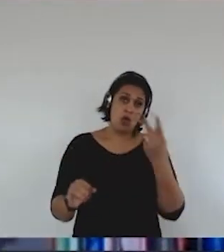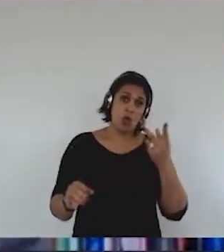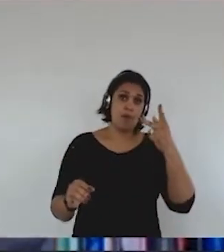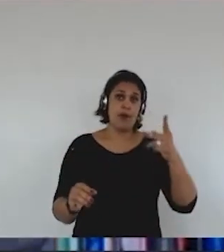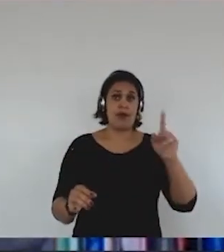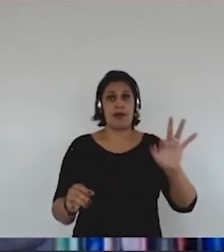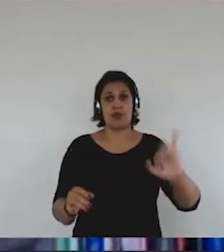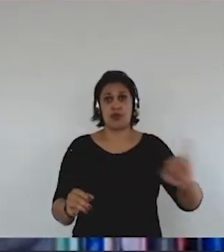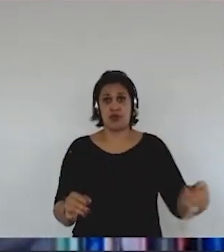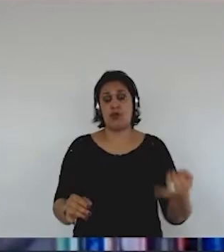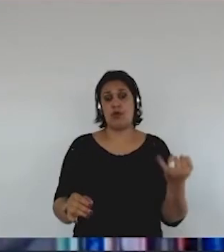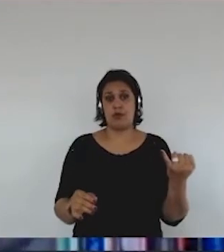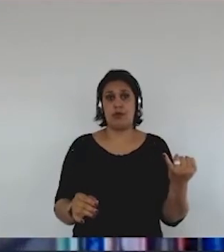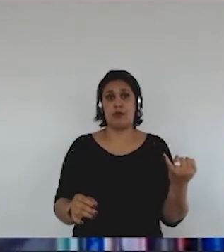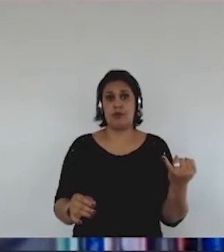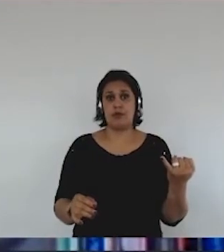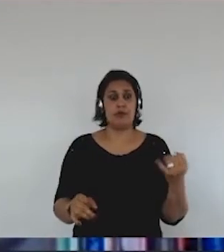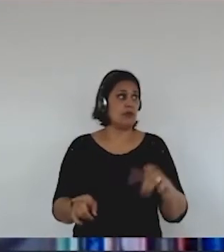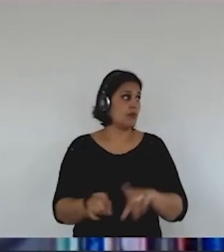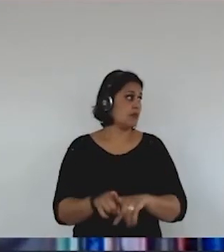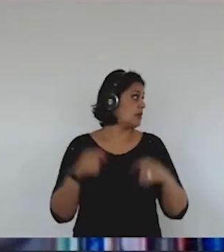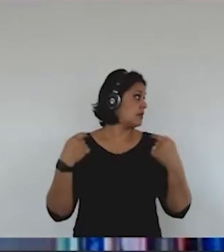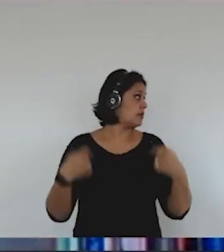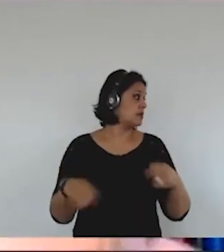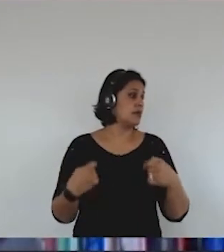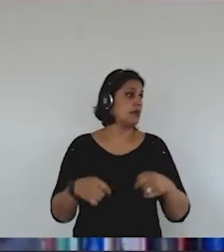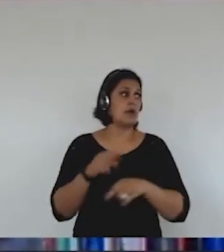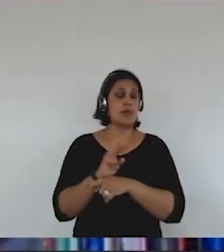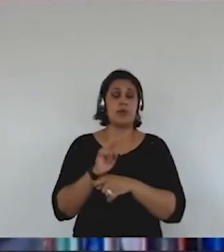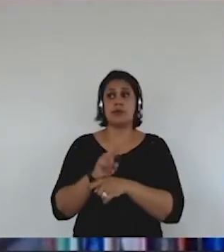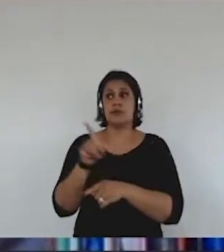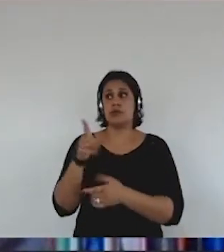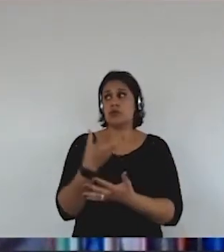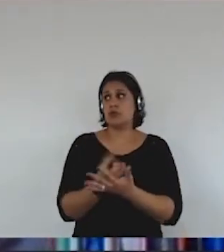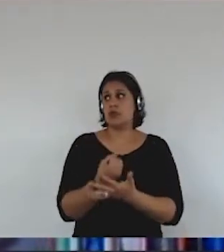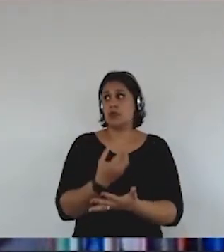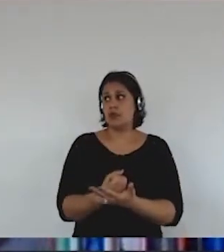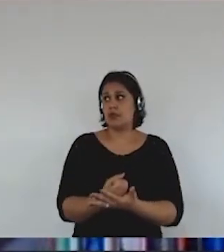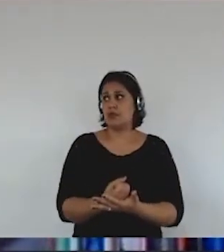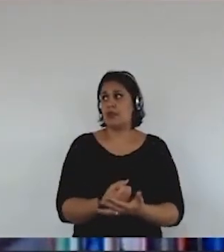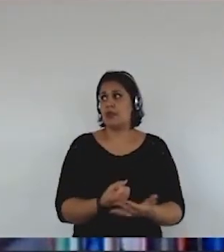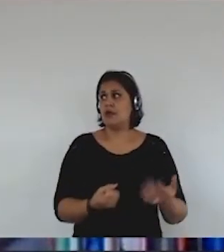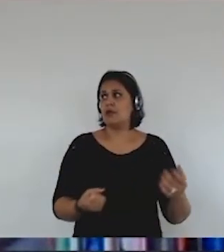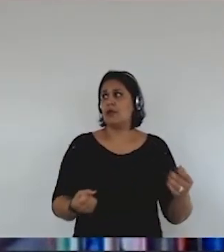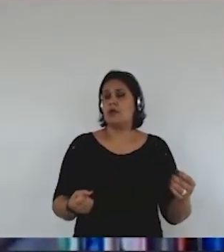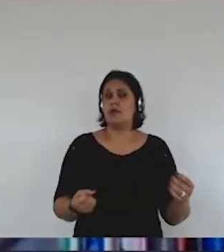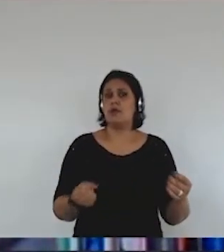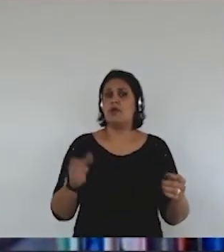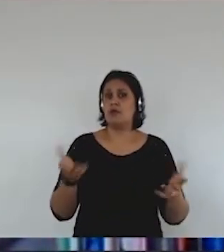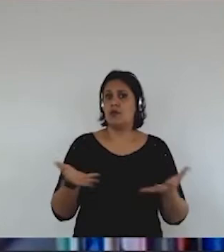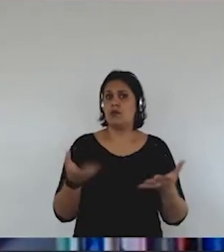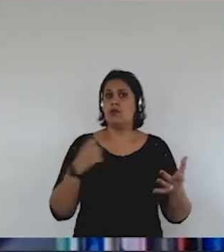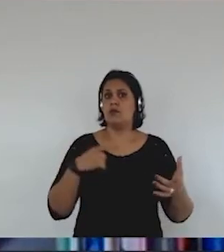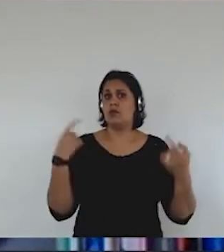e a necessidade da proteção desses dados. Isso está sendo discutido hoje, principalmente lá e